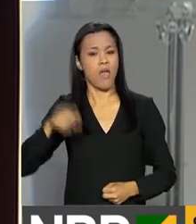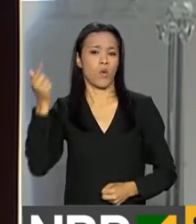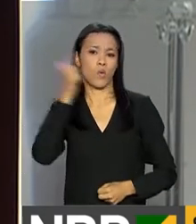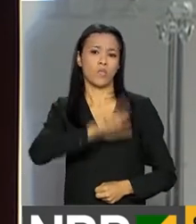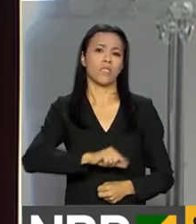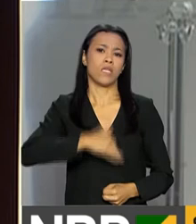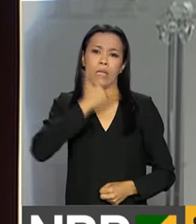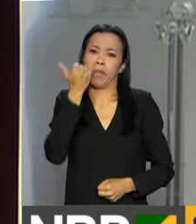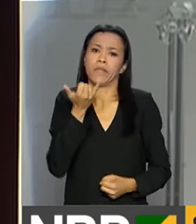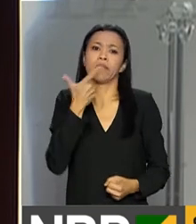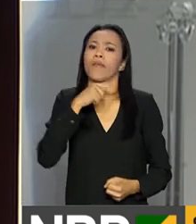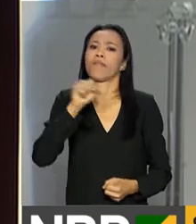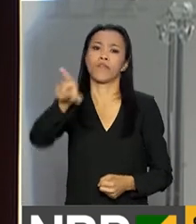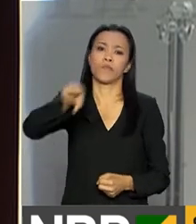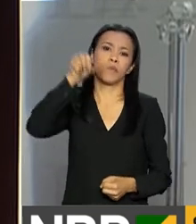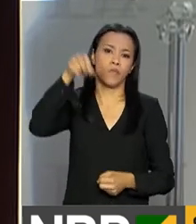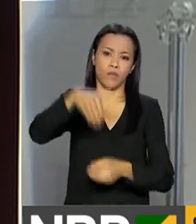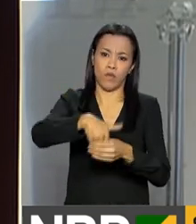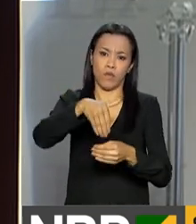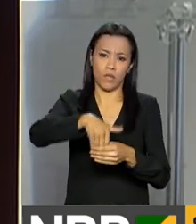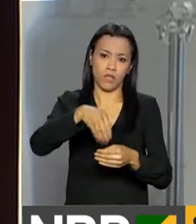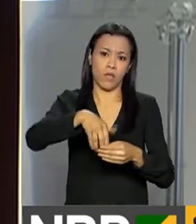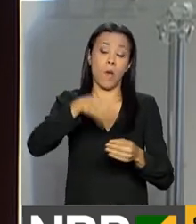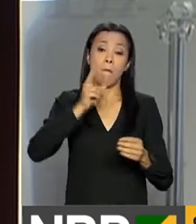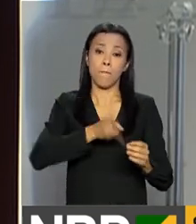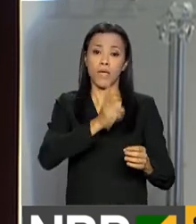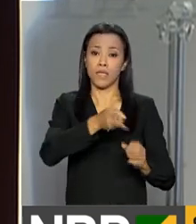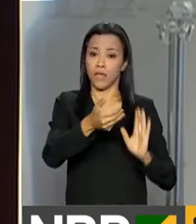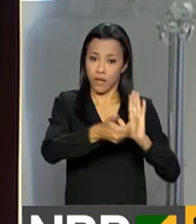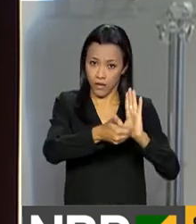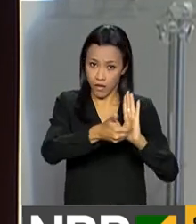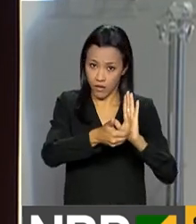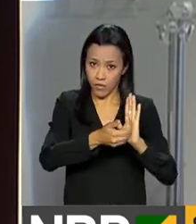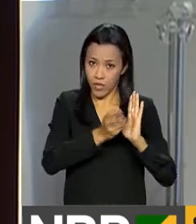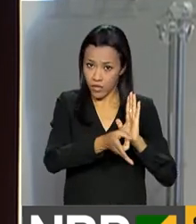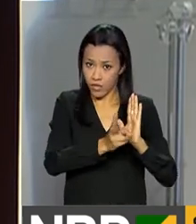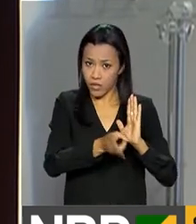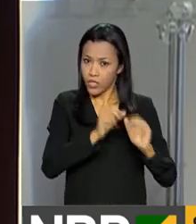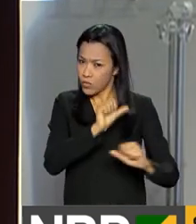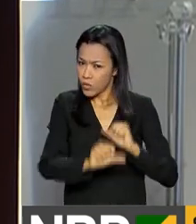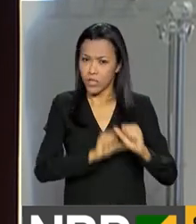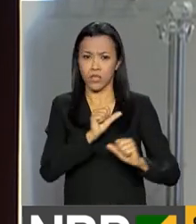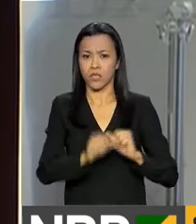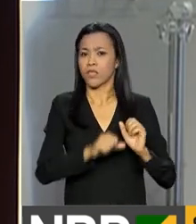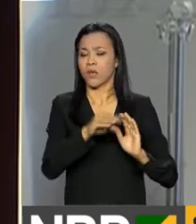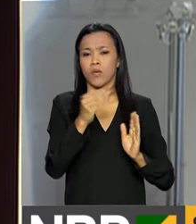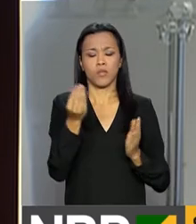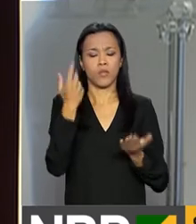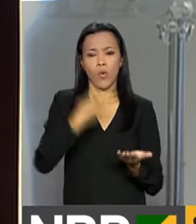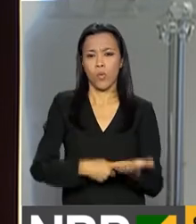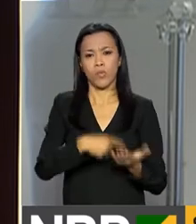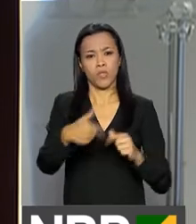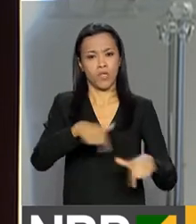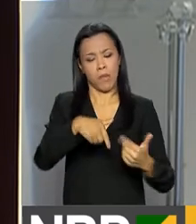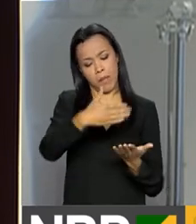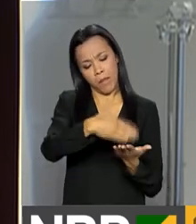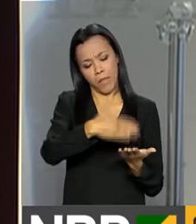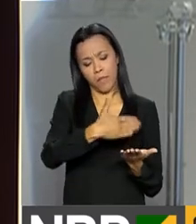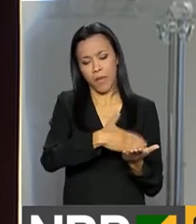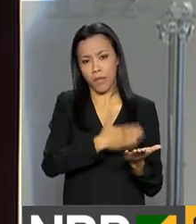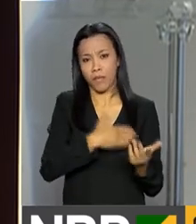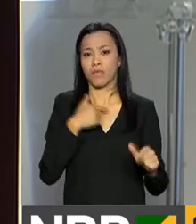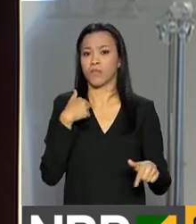da eleição do próximo ano, manter a Câmara numa agenda que seja uma agenda de reformas, uma agenda que